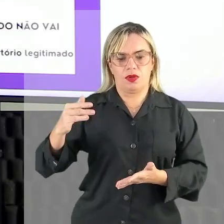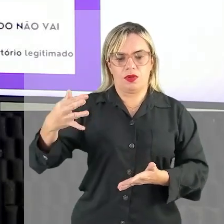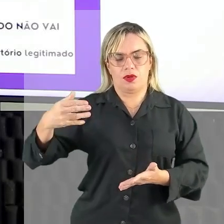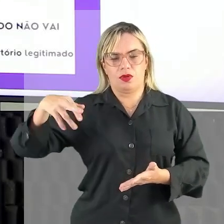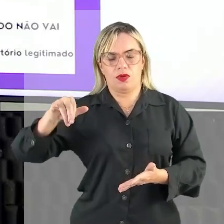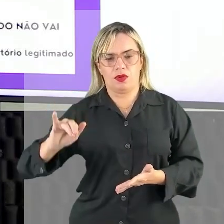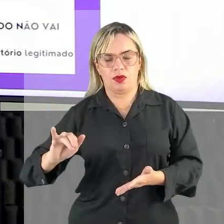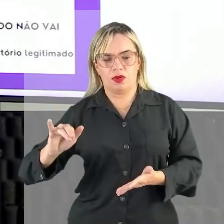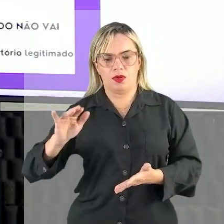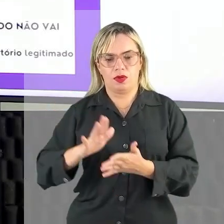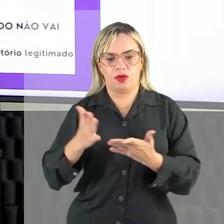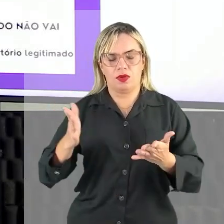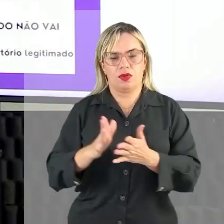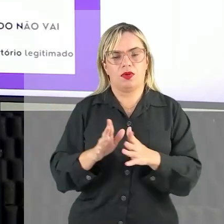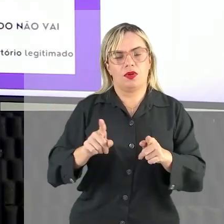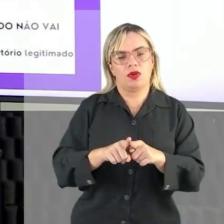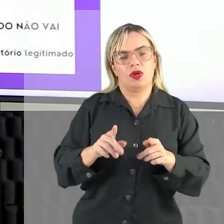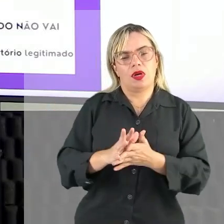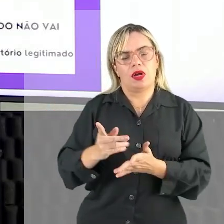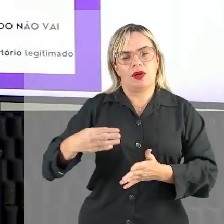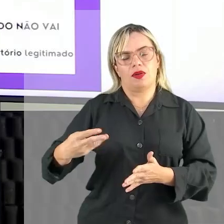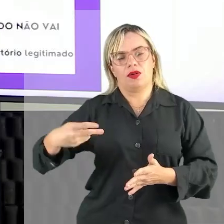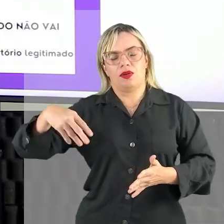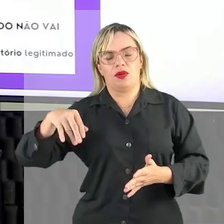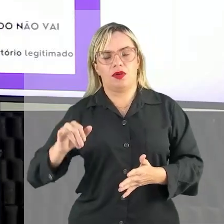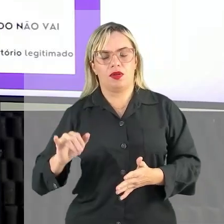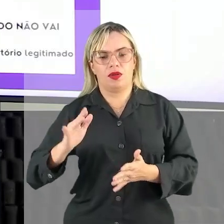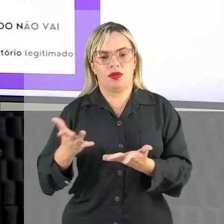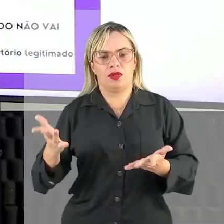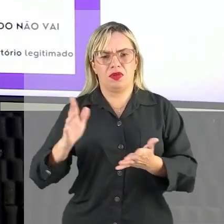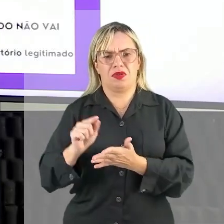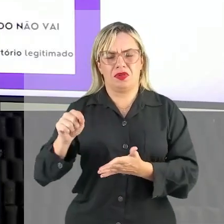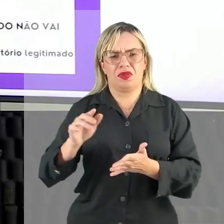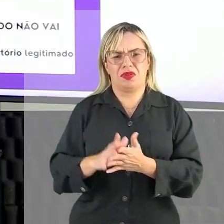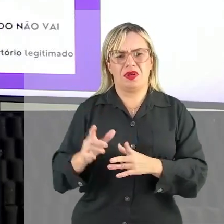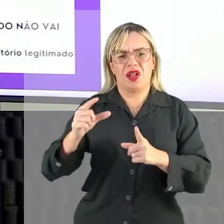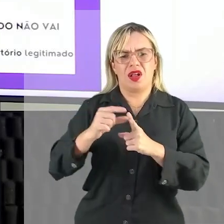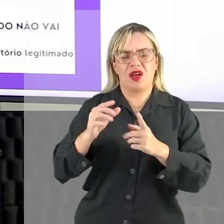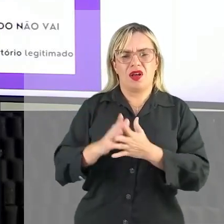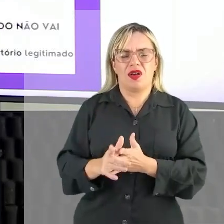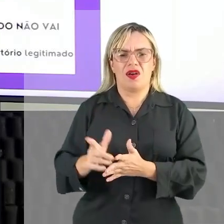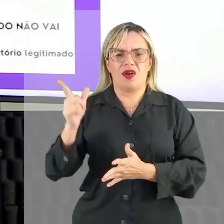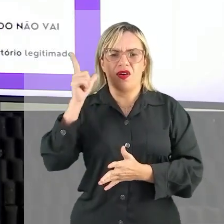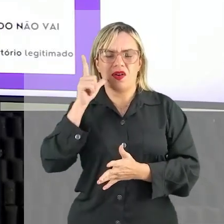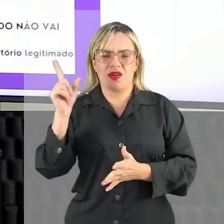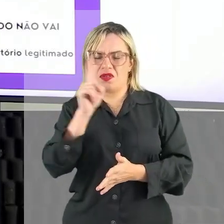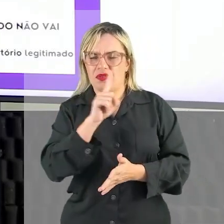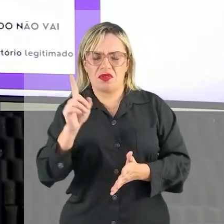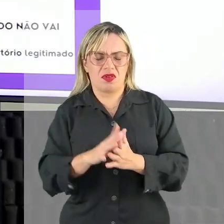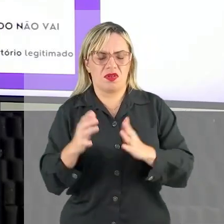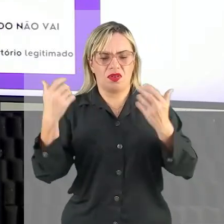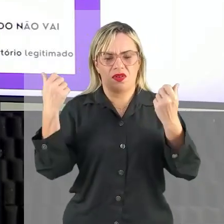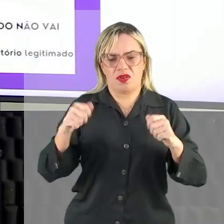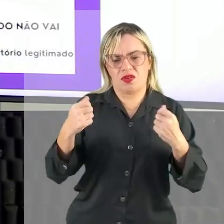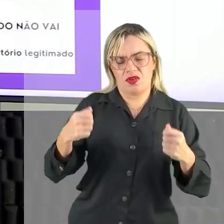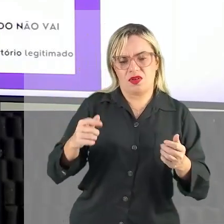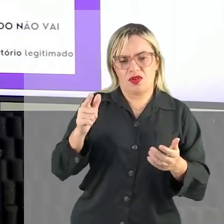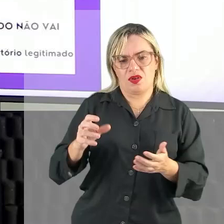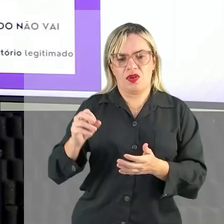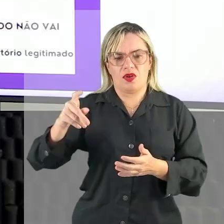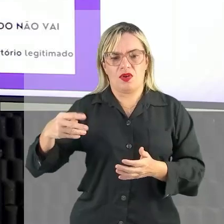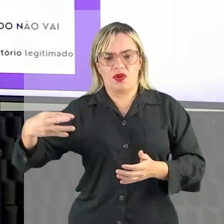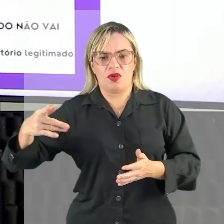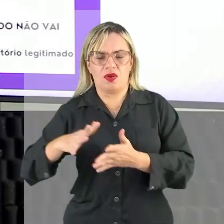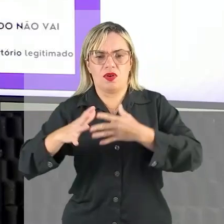priori e a posteriori que são expressões latinas não precisa mais porque eles não são considerados operadores